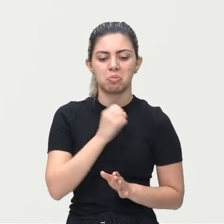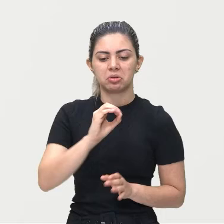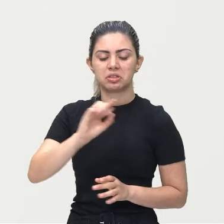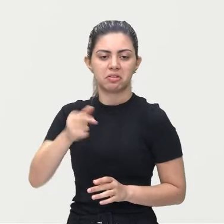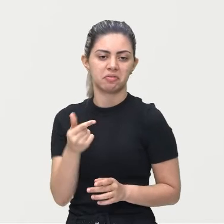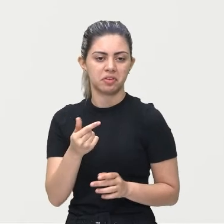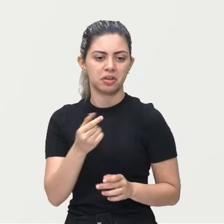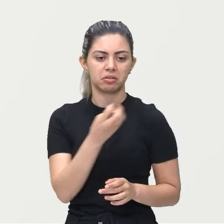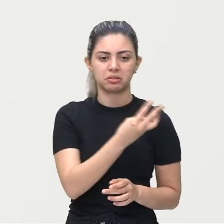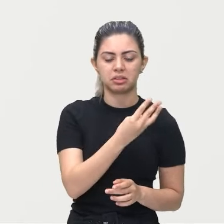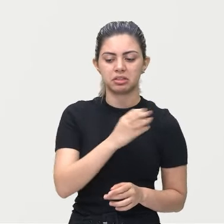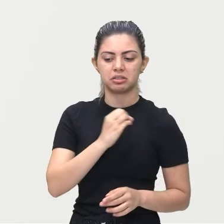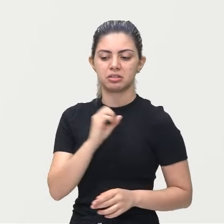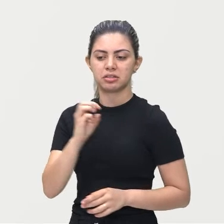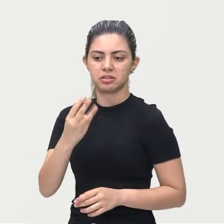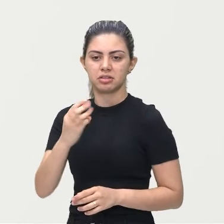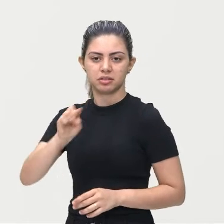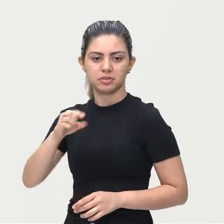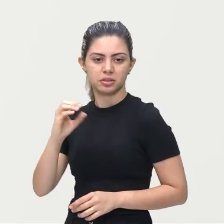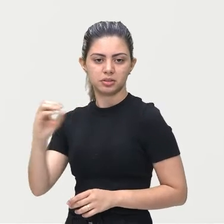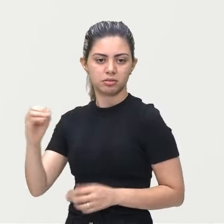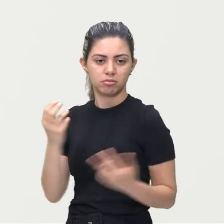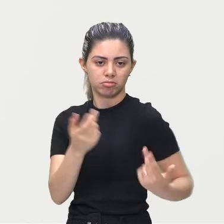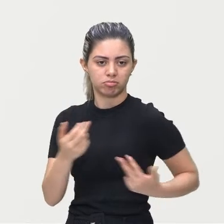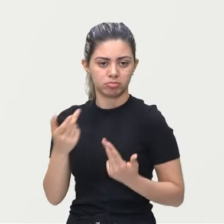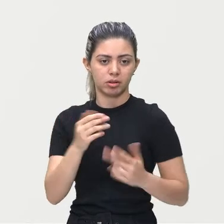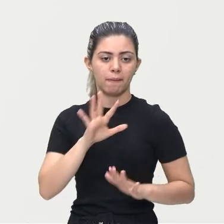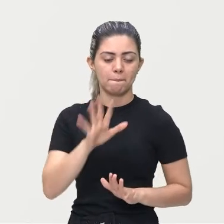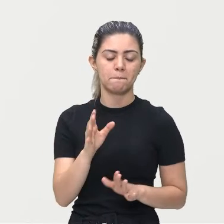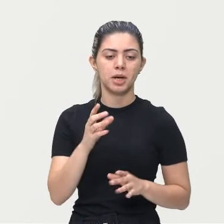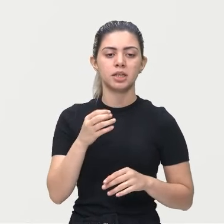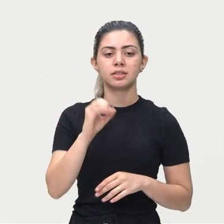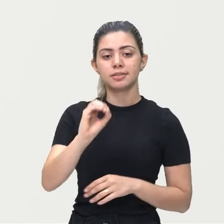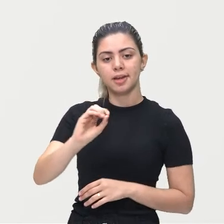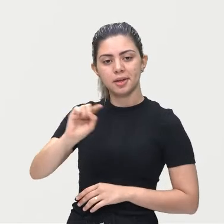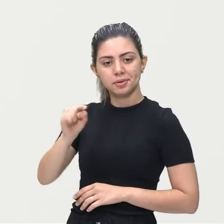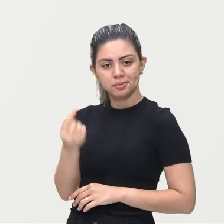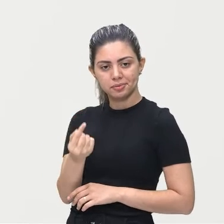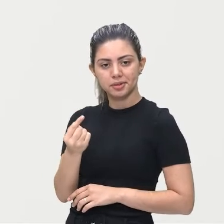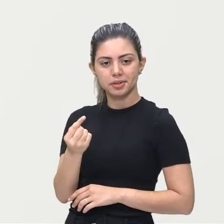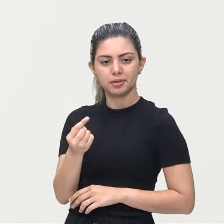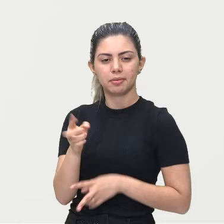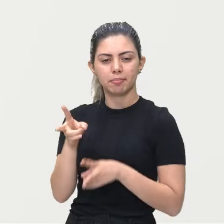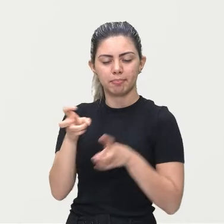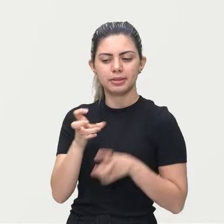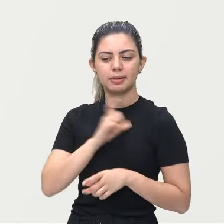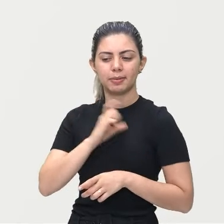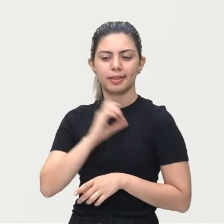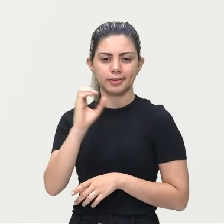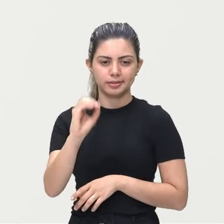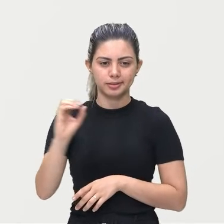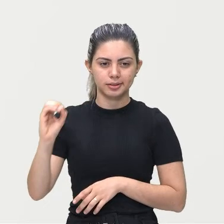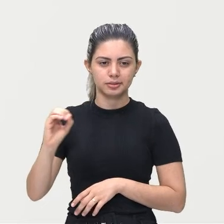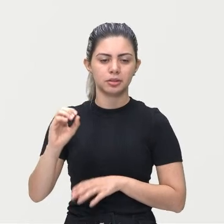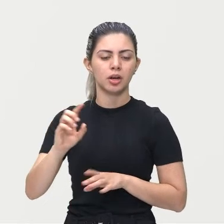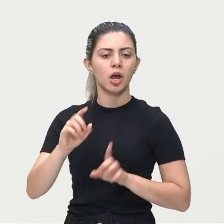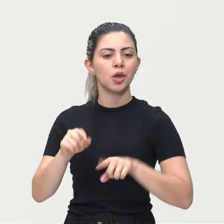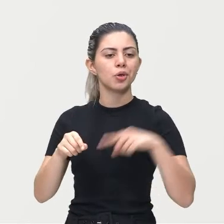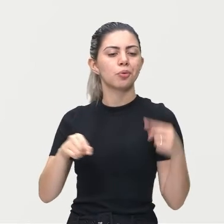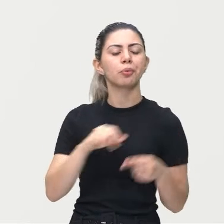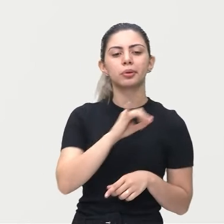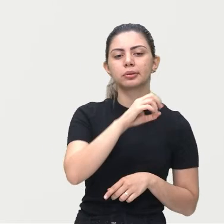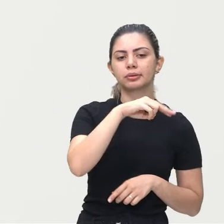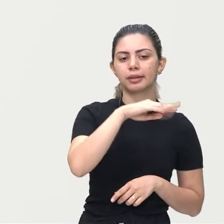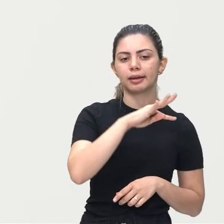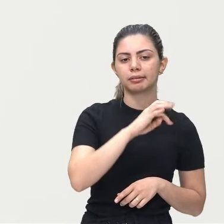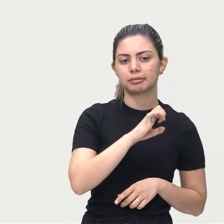coisas iguais, beleza? Só que um está na forma decimal, porque já está aparecendo o zero após a vírgula, e esse aqui está na parte